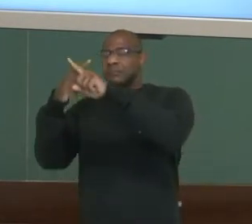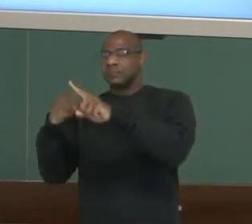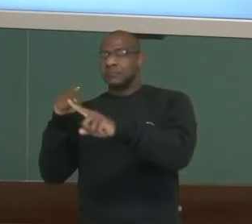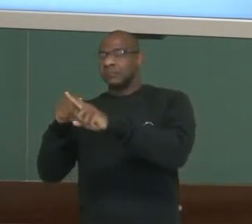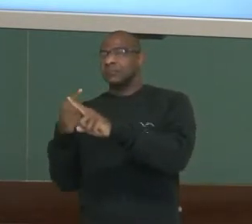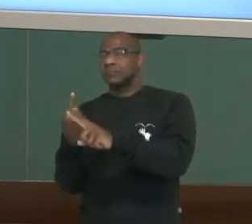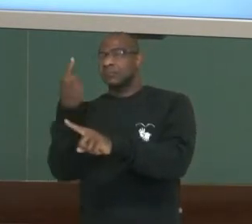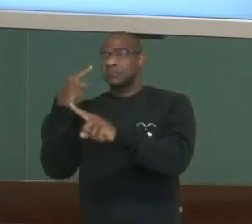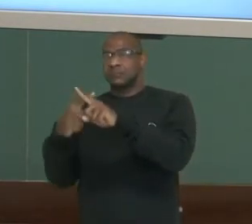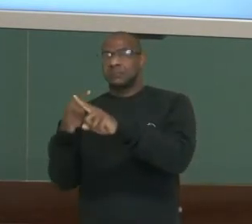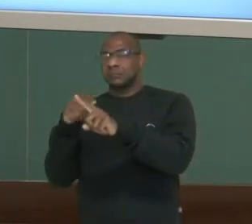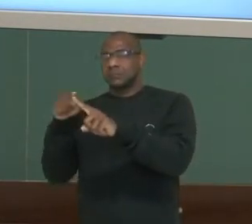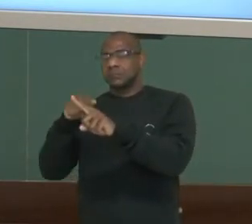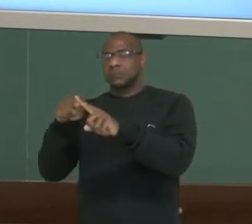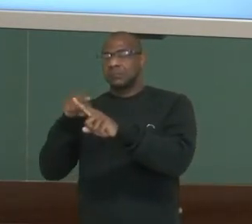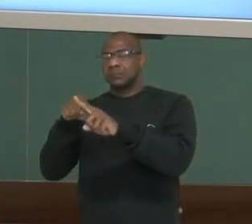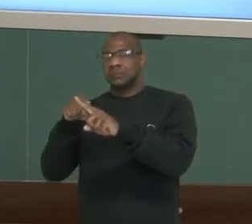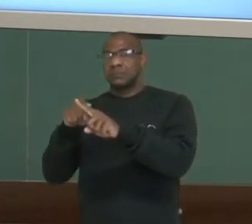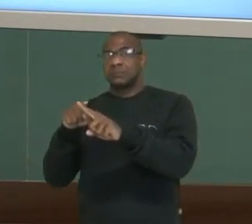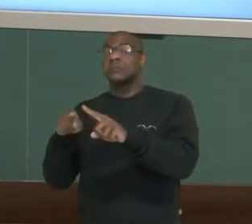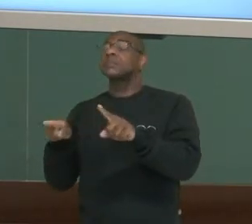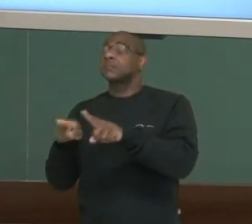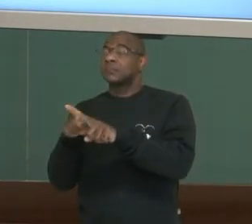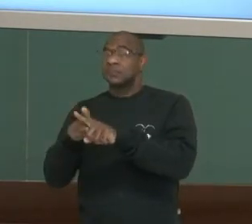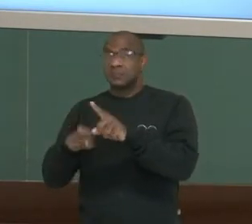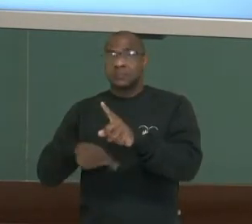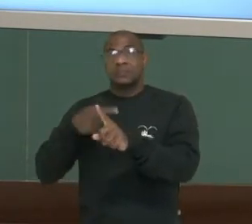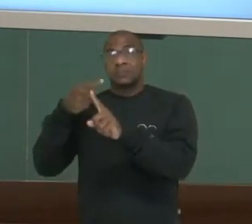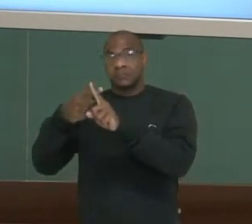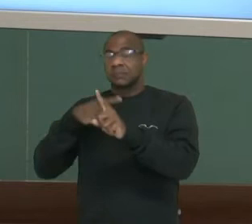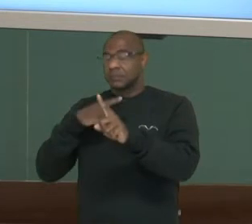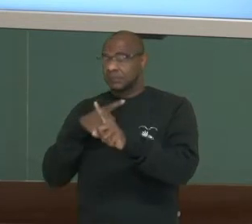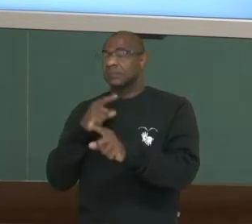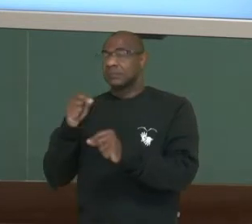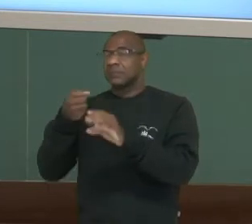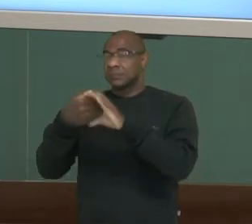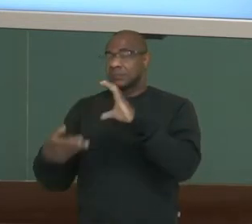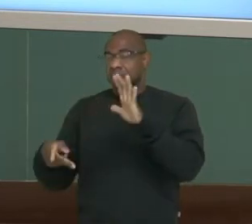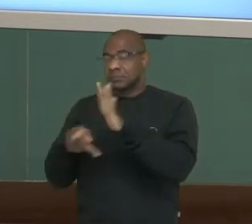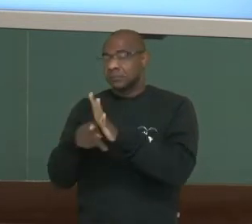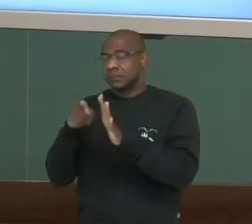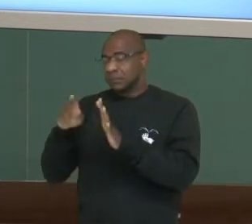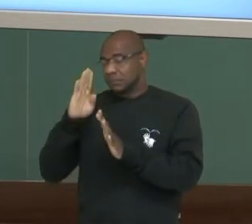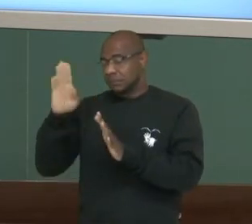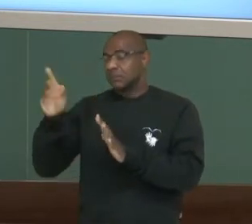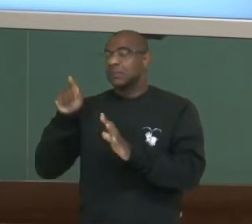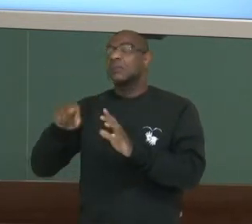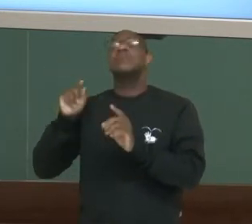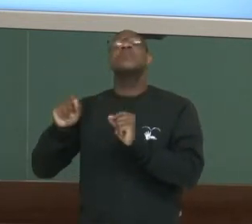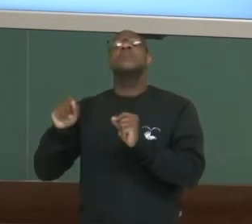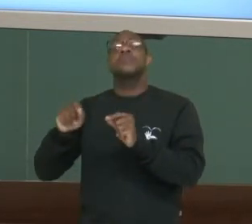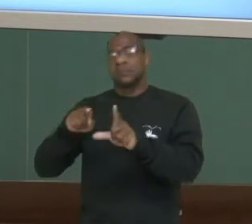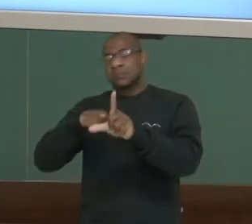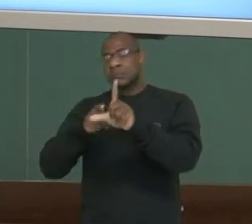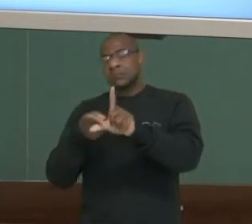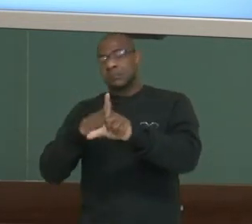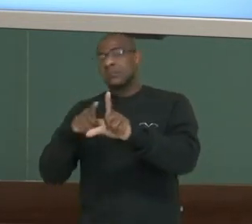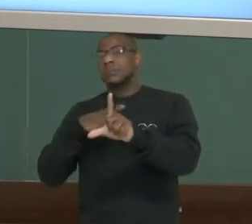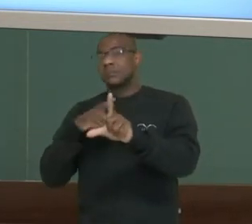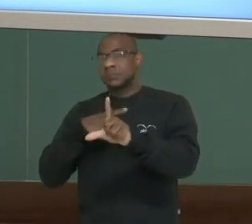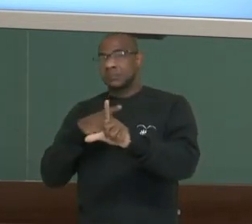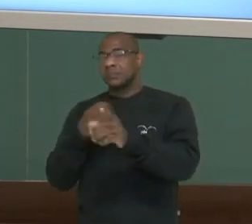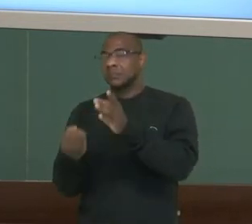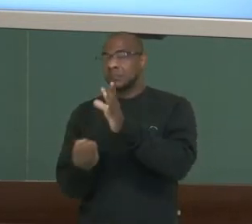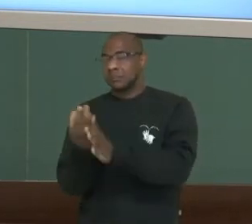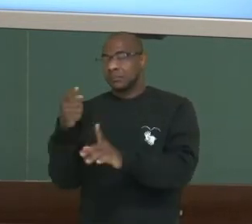também são concorrentes. Só que além da concorrência, a característica principal delas é que elas estão